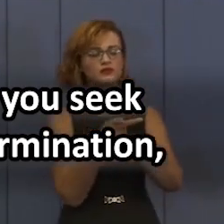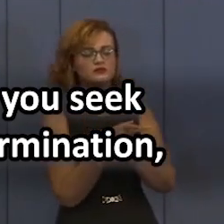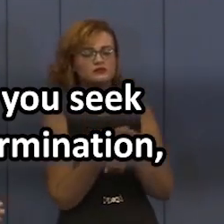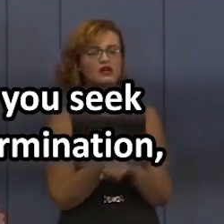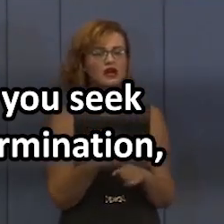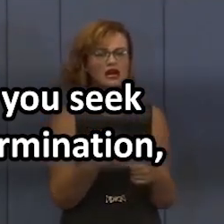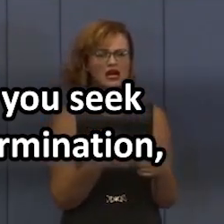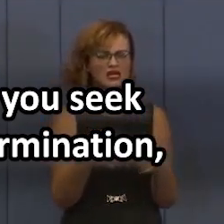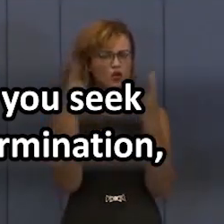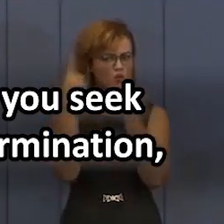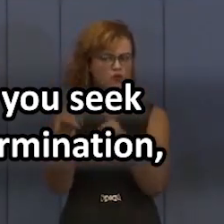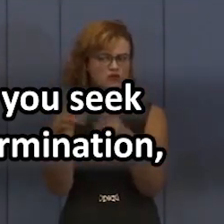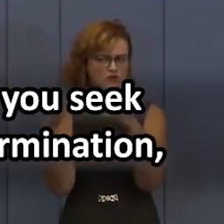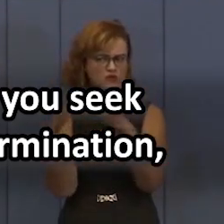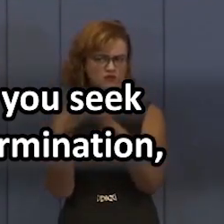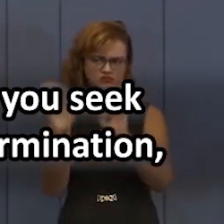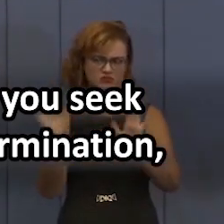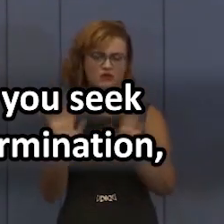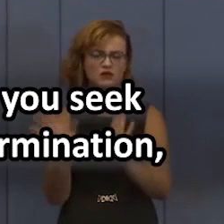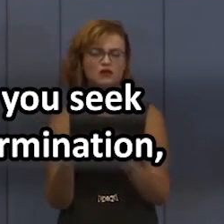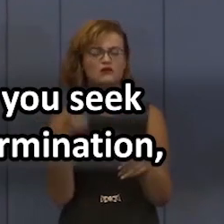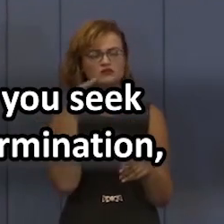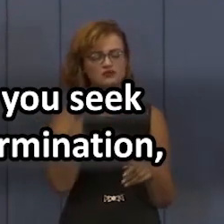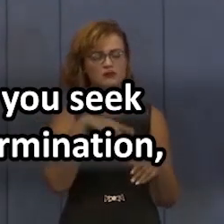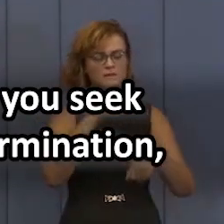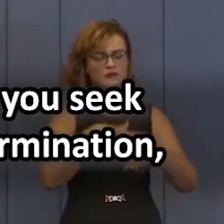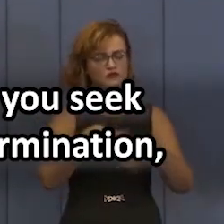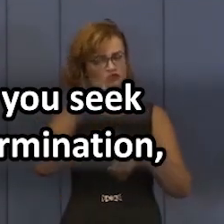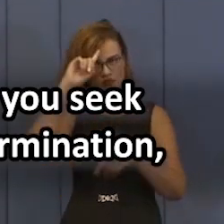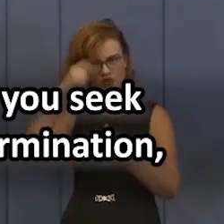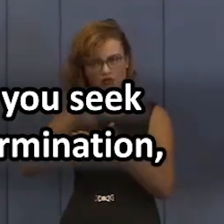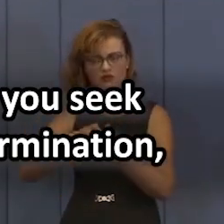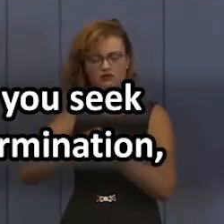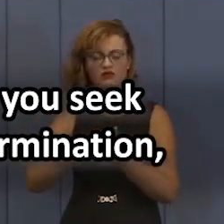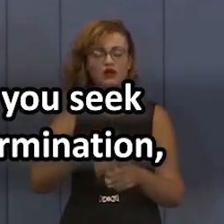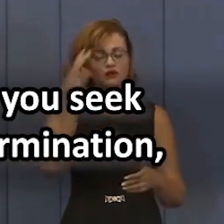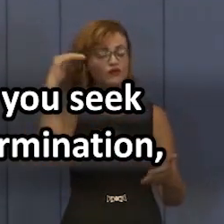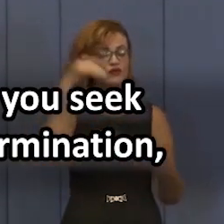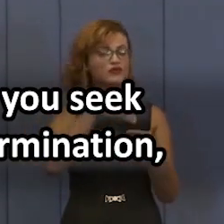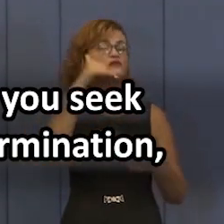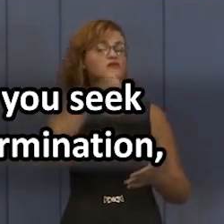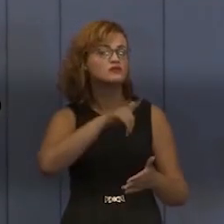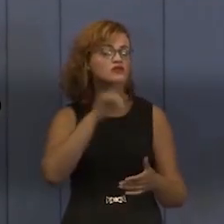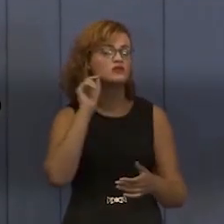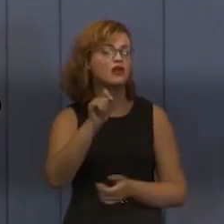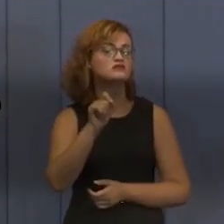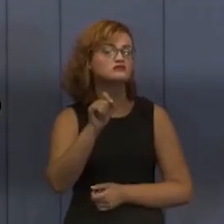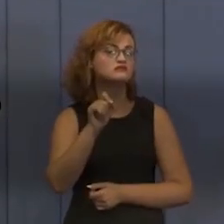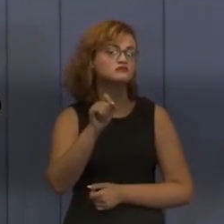você busca a não agressão entre os povos e busca a autodeterminação,